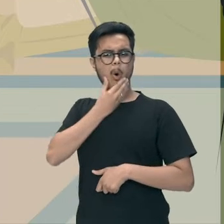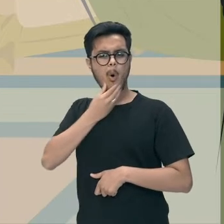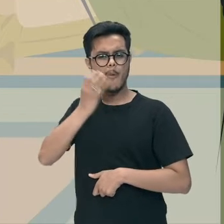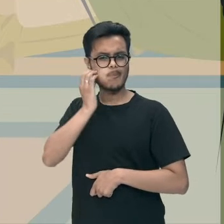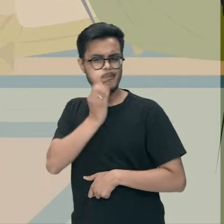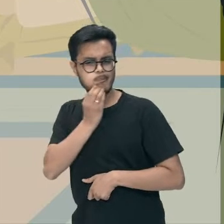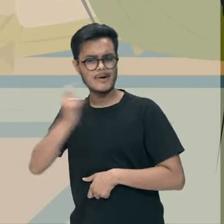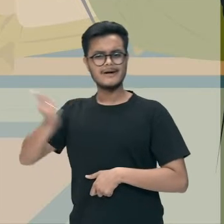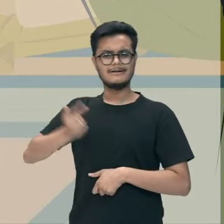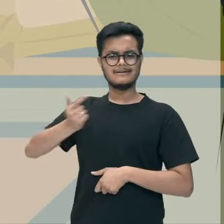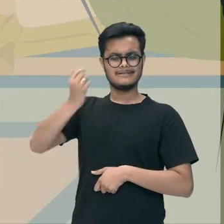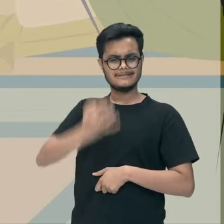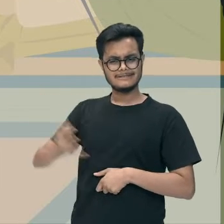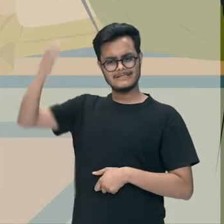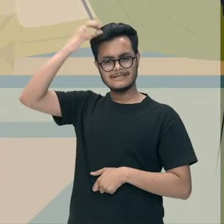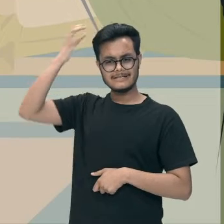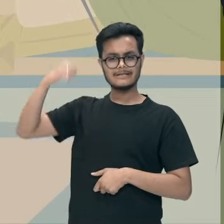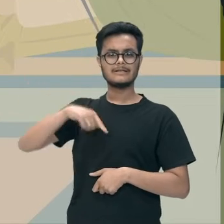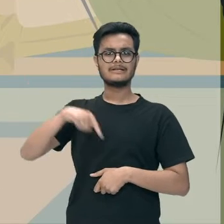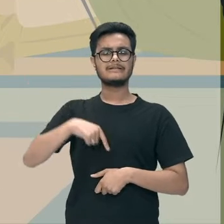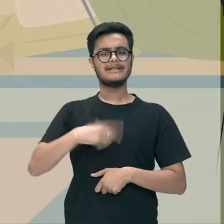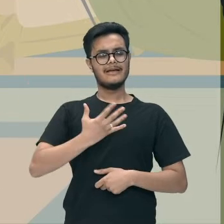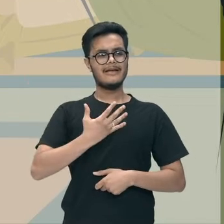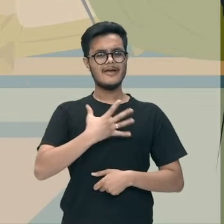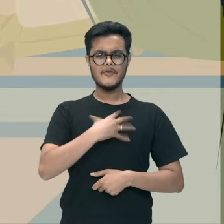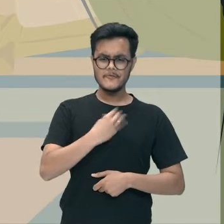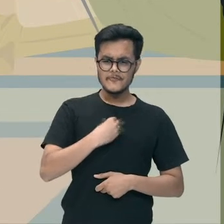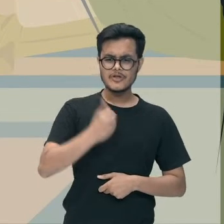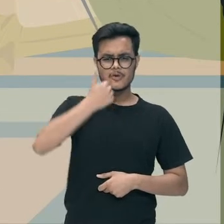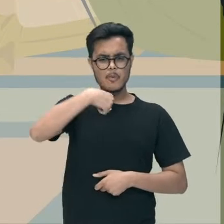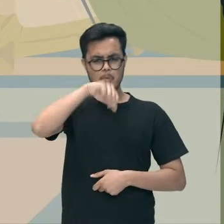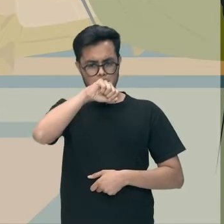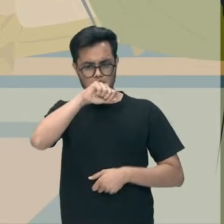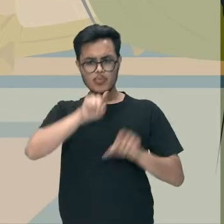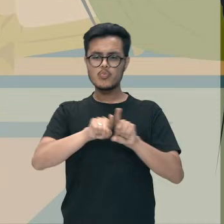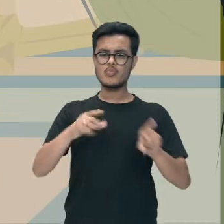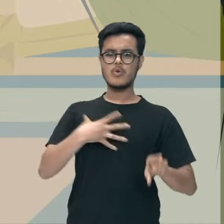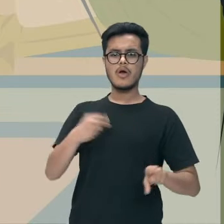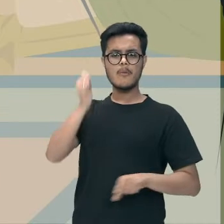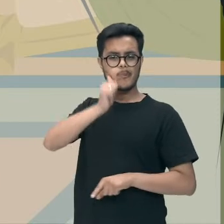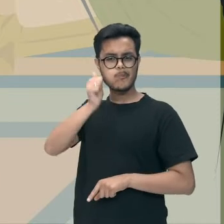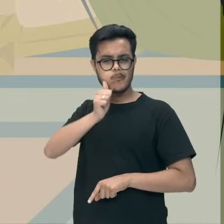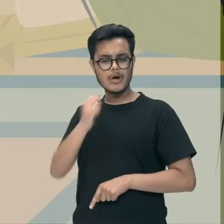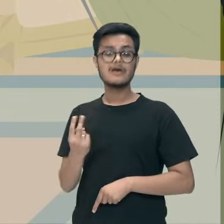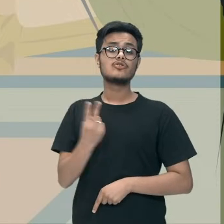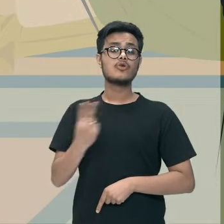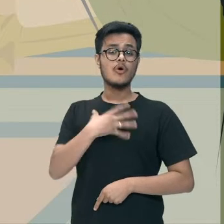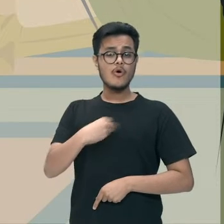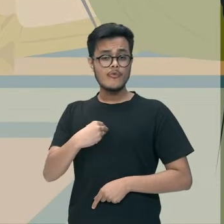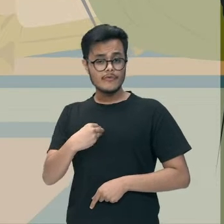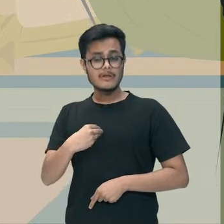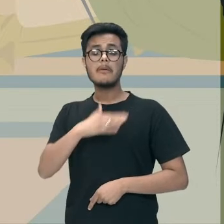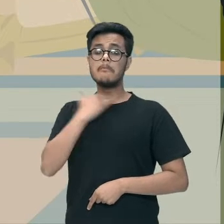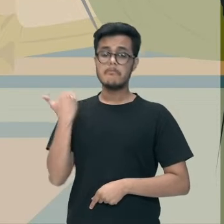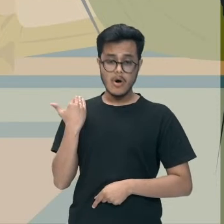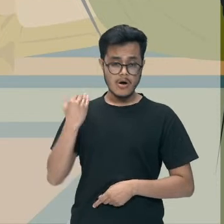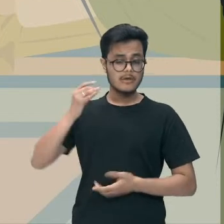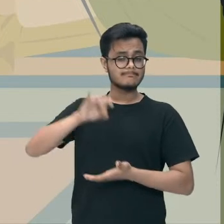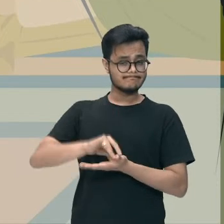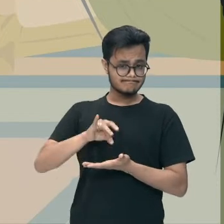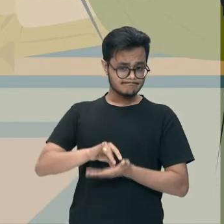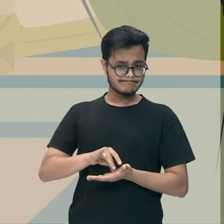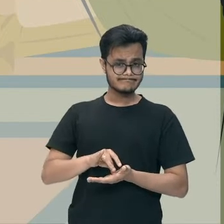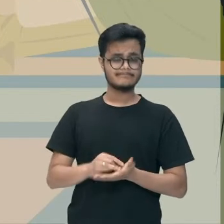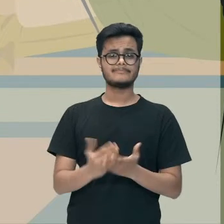tinha tido outros filhos, tinha tido mulheres, depois teve 2 filhos, eles morreram, né? Então se